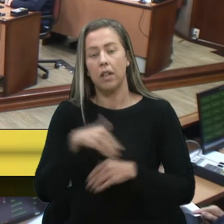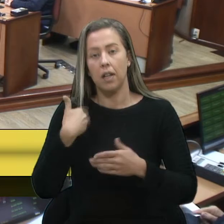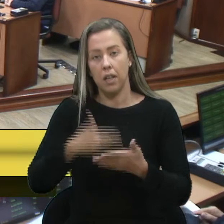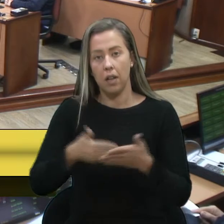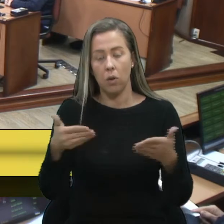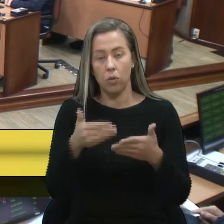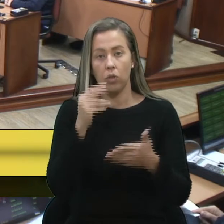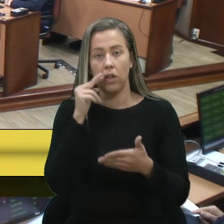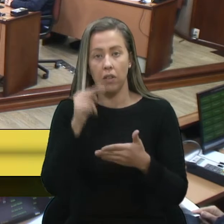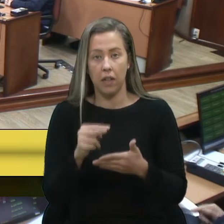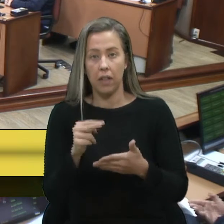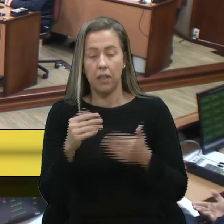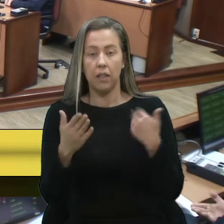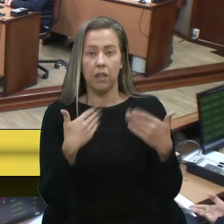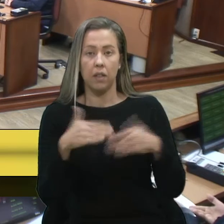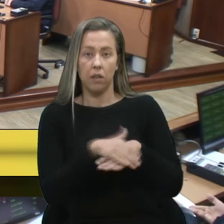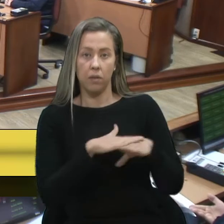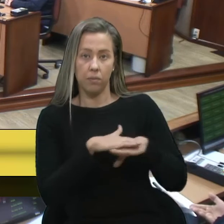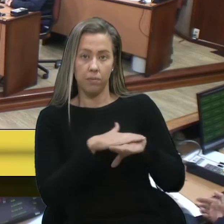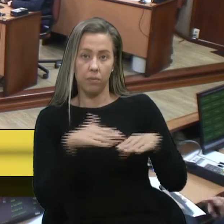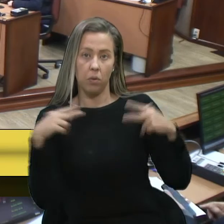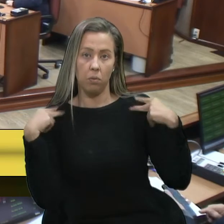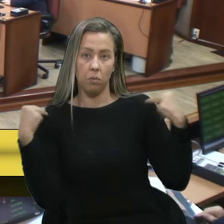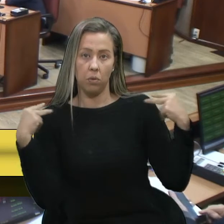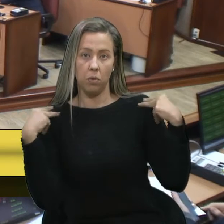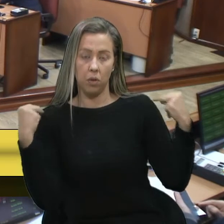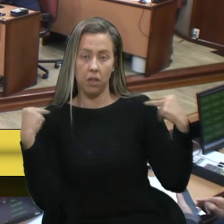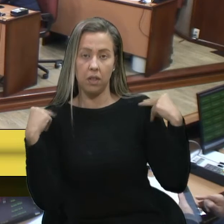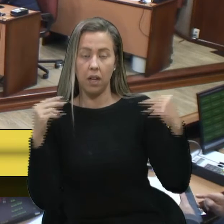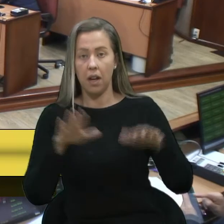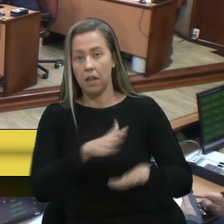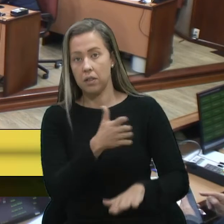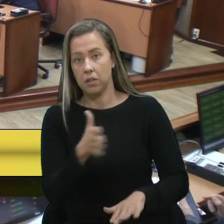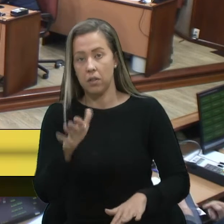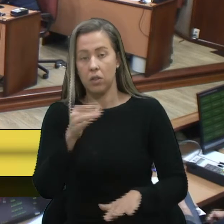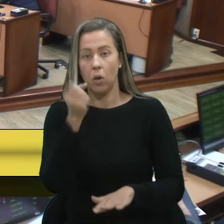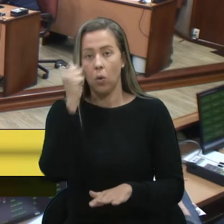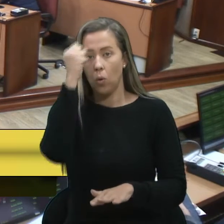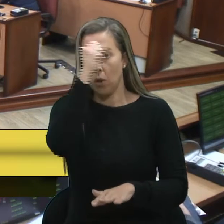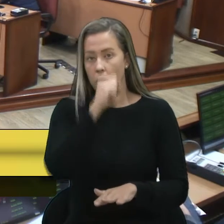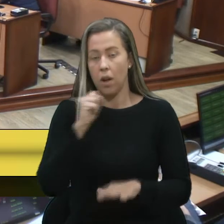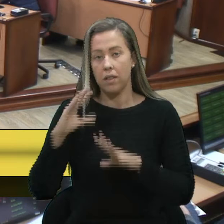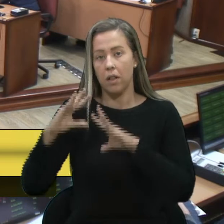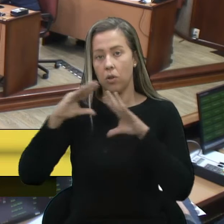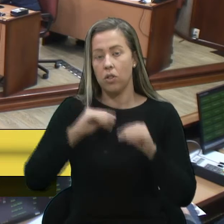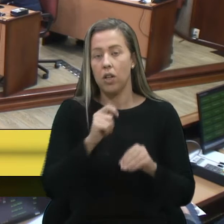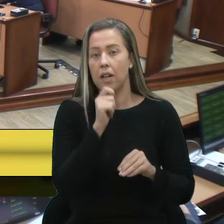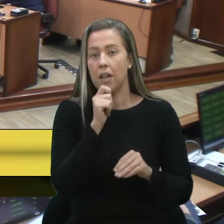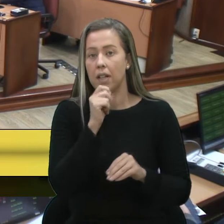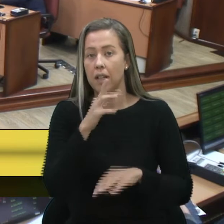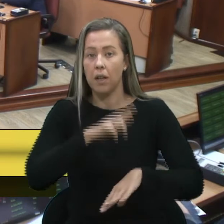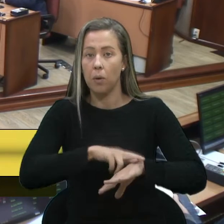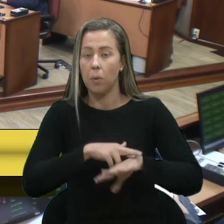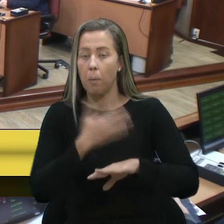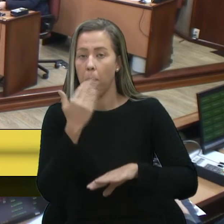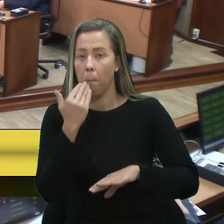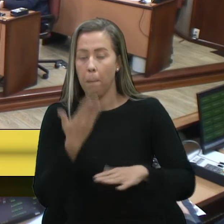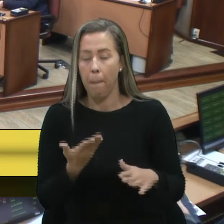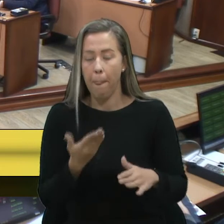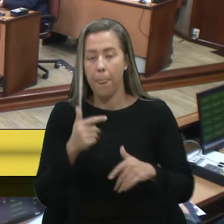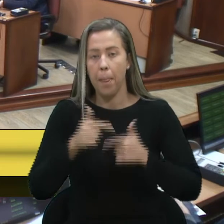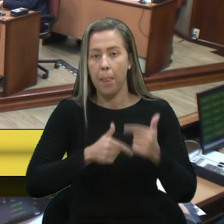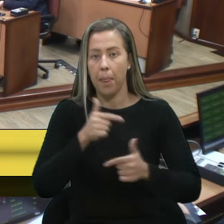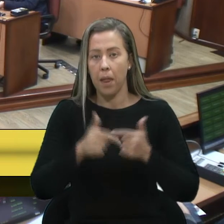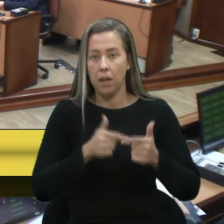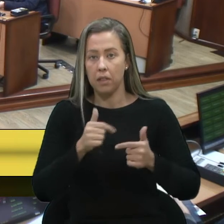a gente olha e conversa com os motoristas, às vezes 8 horas da noite, eles ainda não almoçaram. Estão